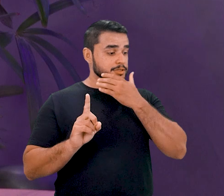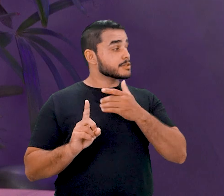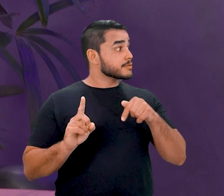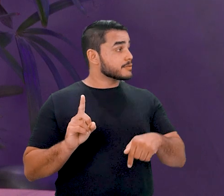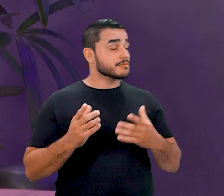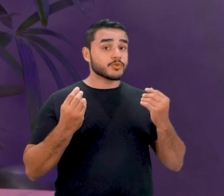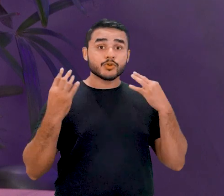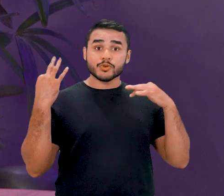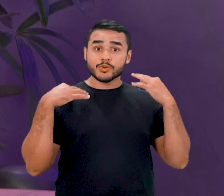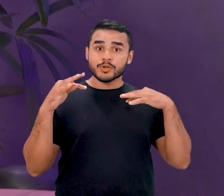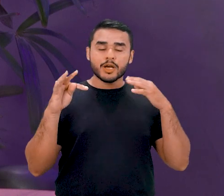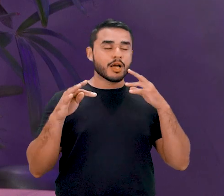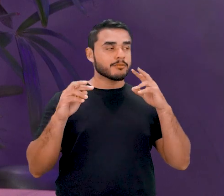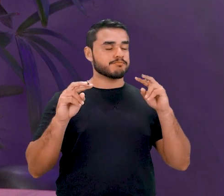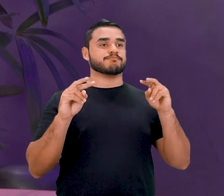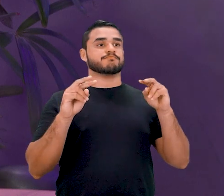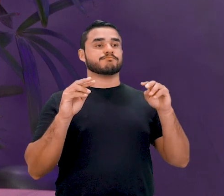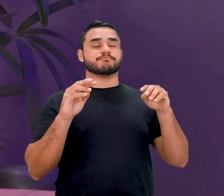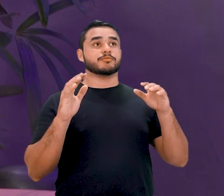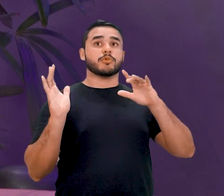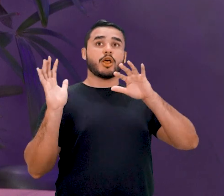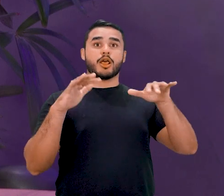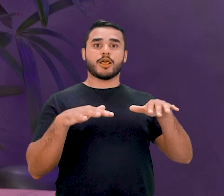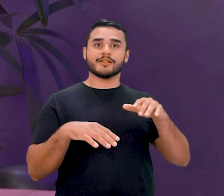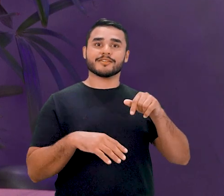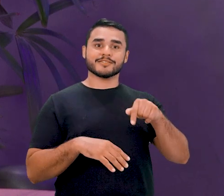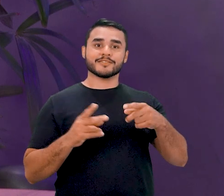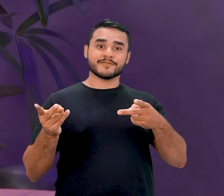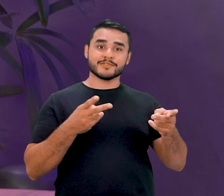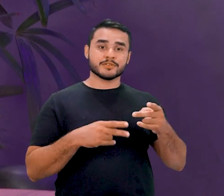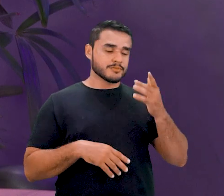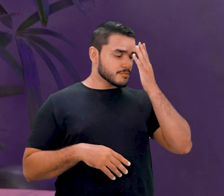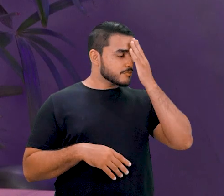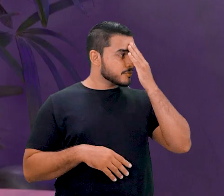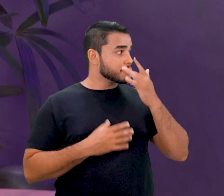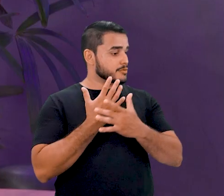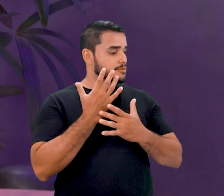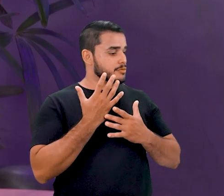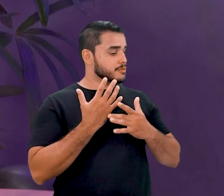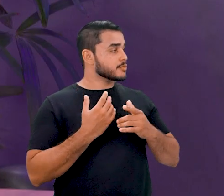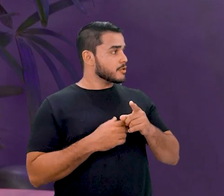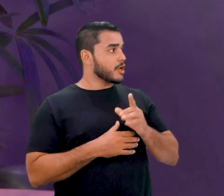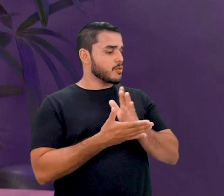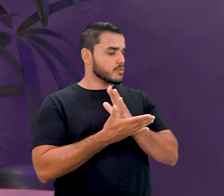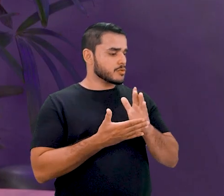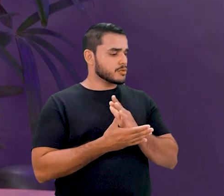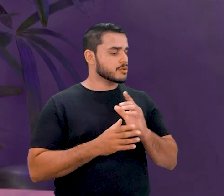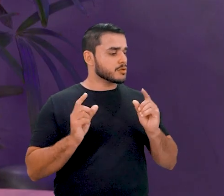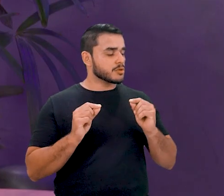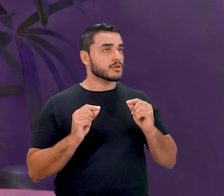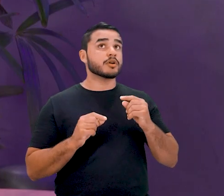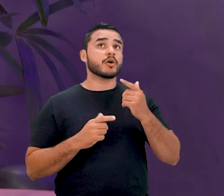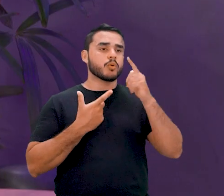turismo fica, assim, se intensifica. E aí, eu conheço pessoas com deficiência que, inclusive, escolheram vir